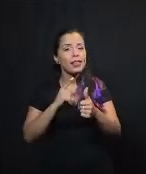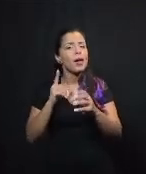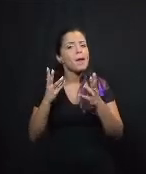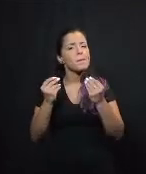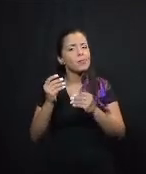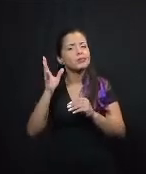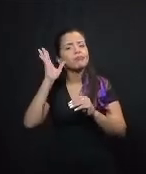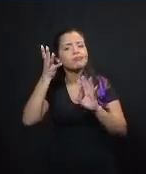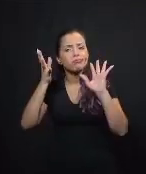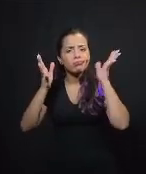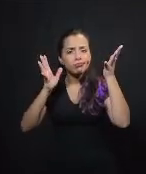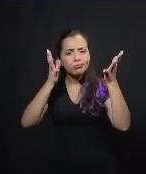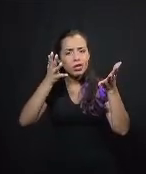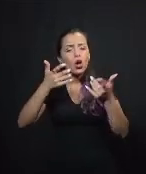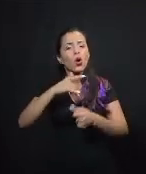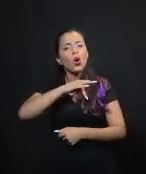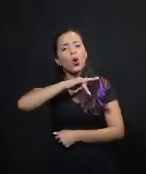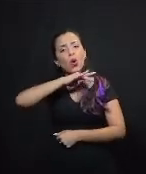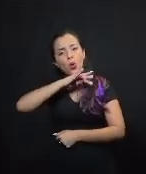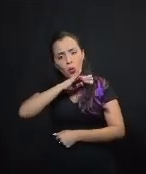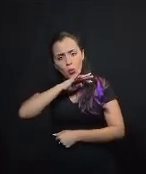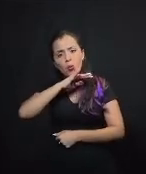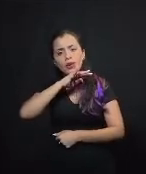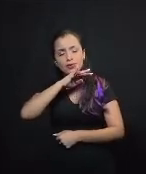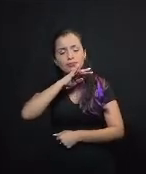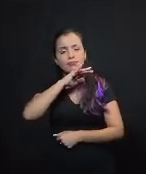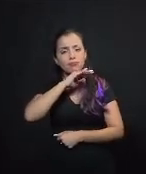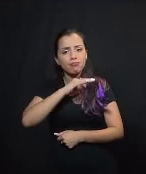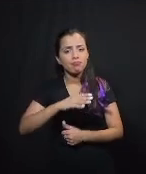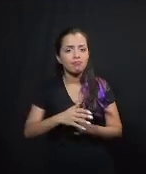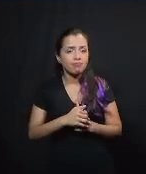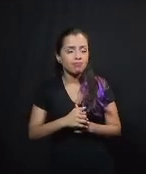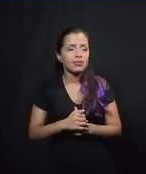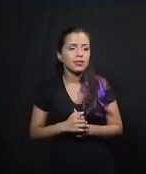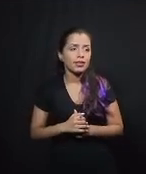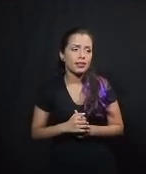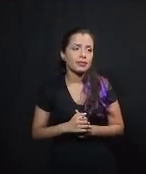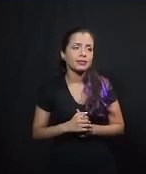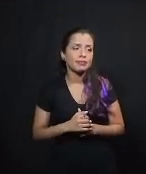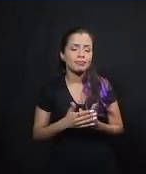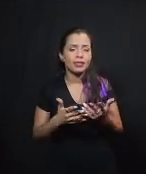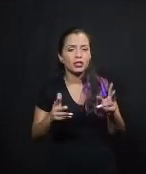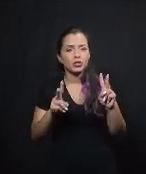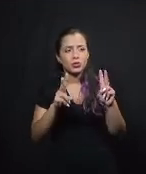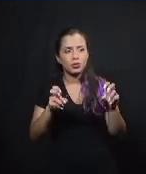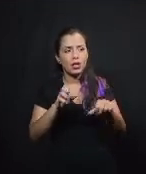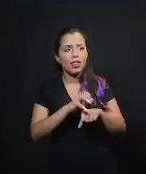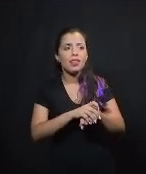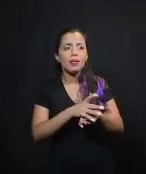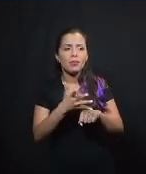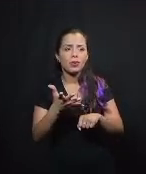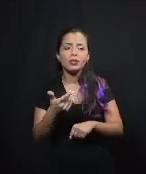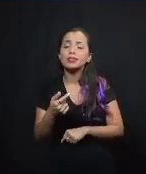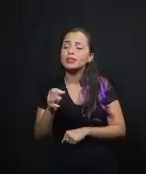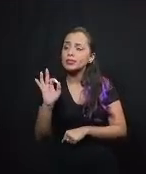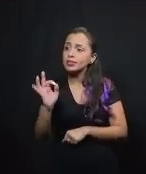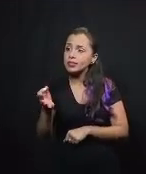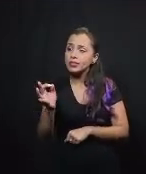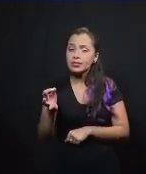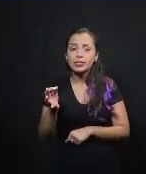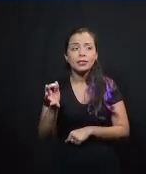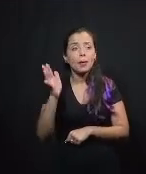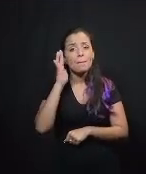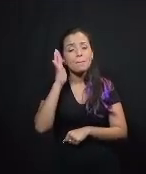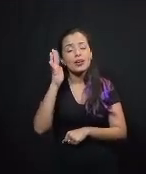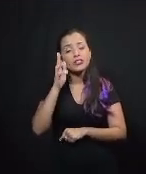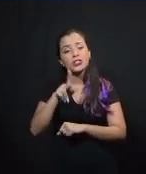experiência importante acontecendo. Olha, na cultura democrática do país. Existe. Você pode imaginar que um país como esse